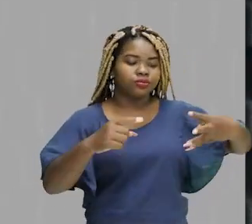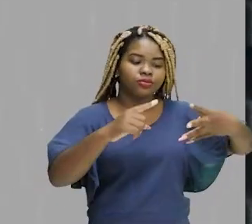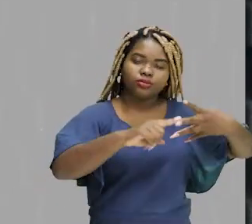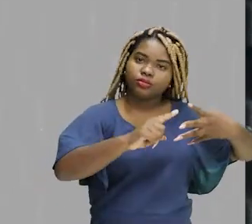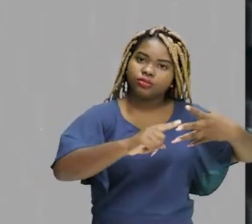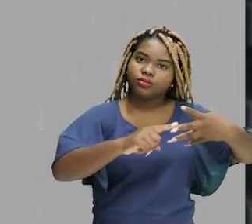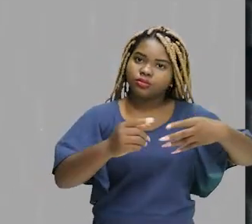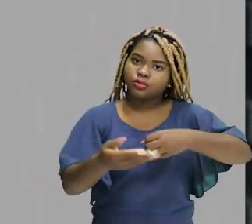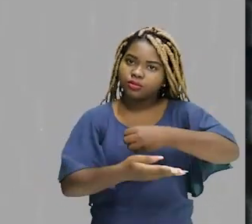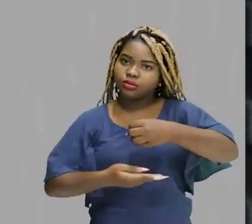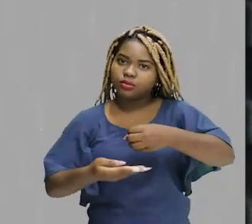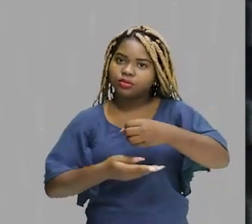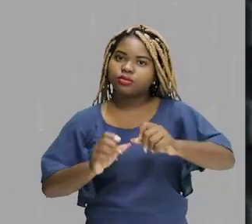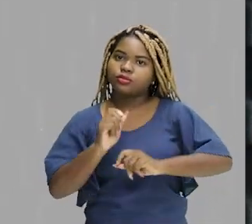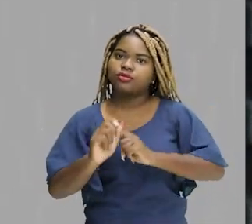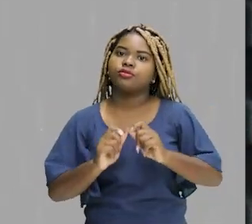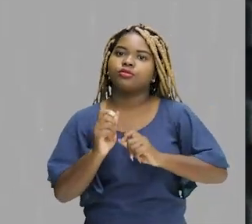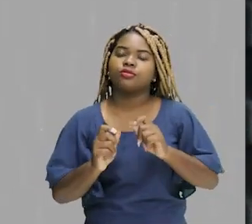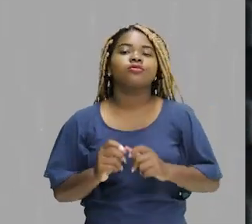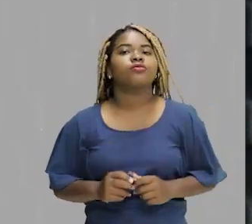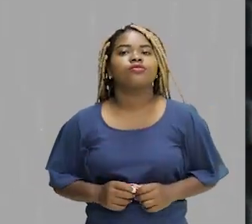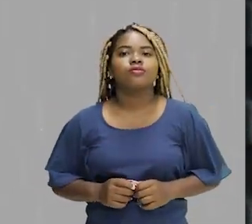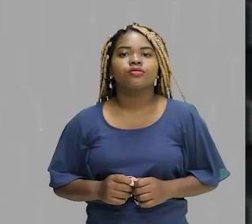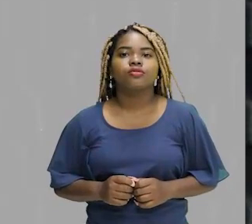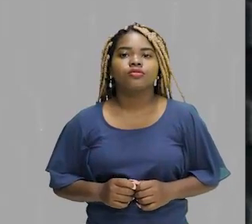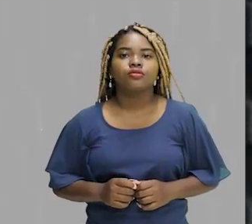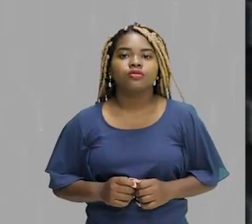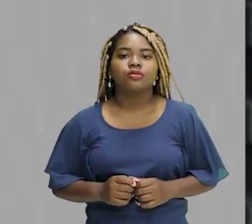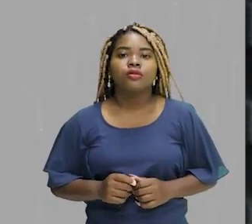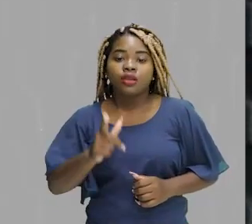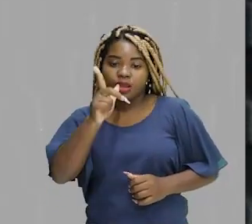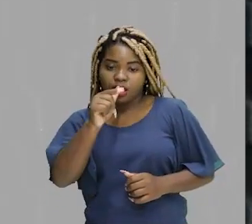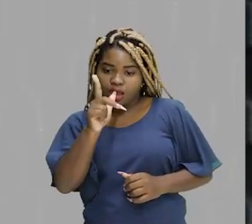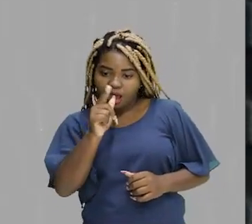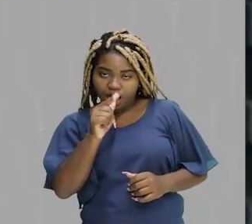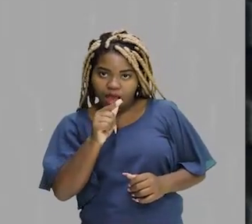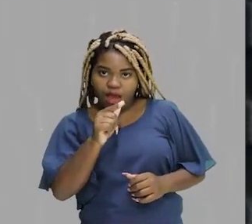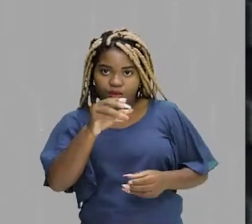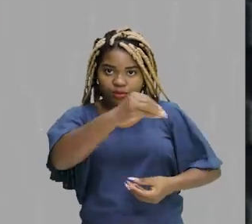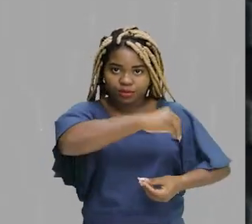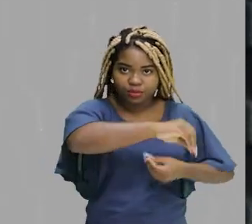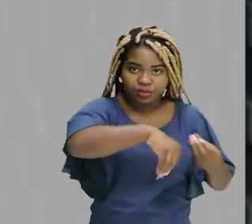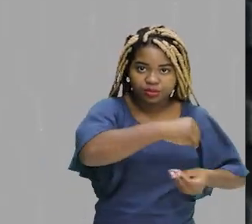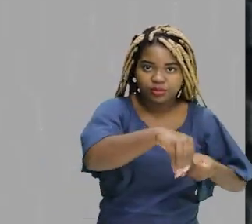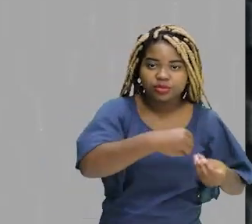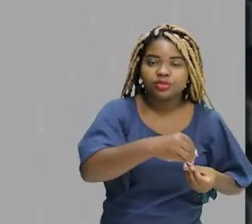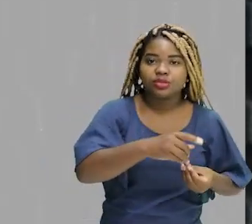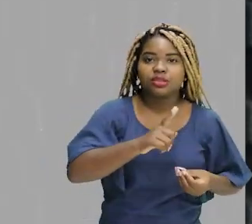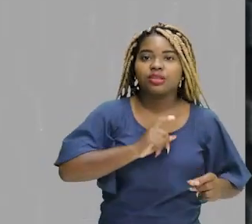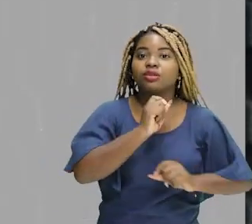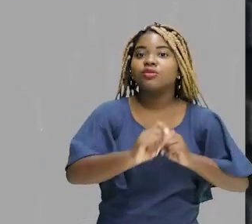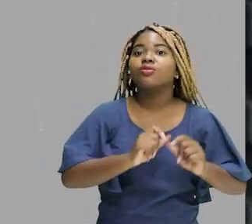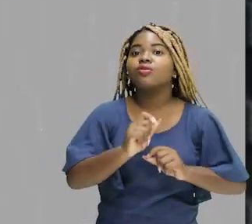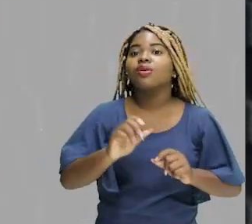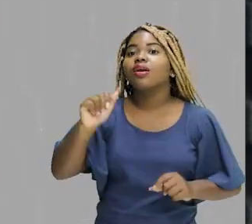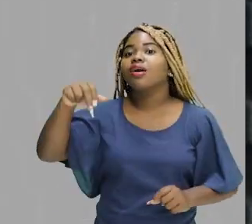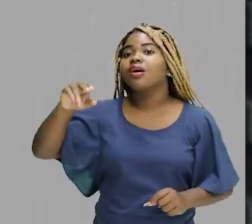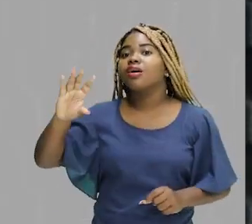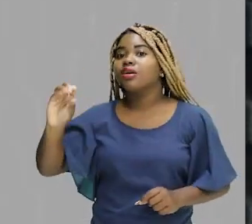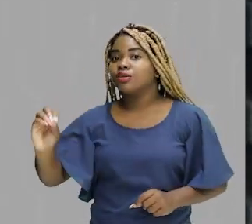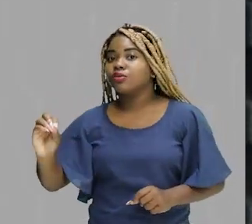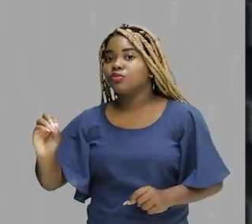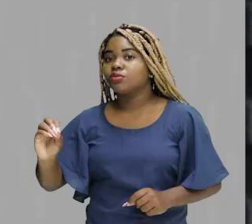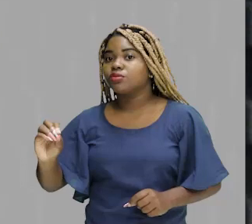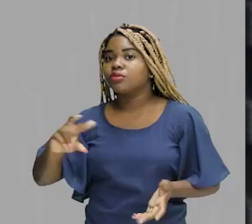os compostos que, quando dissolvidos em água, vai liberar como único ânion, ou seja,